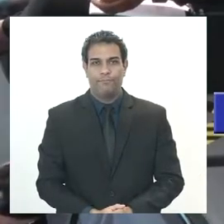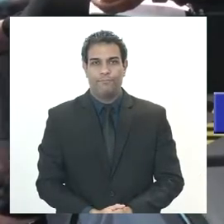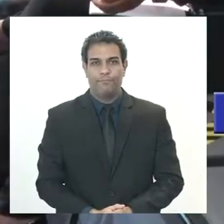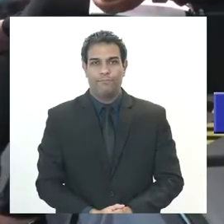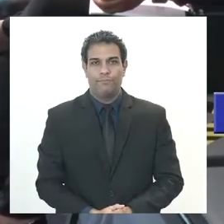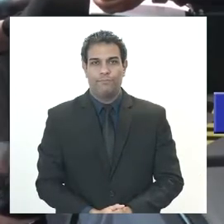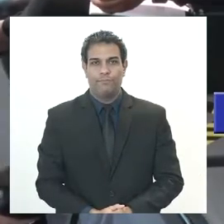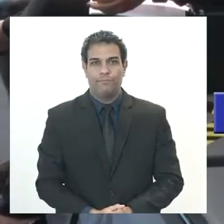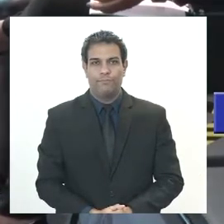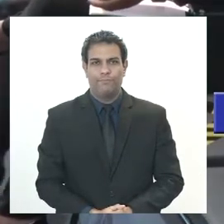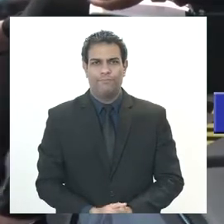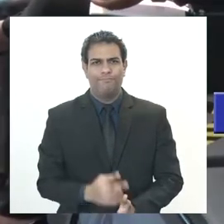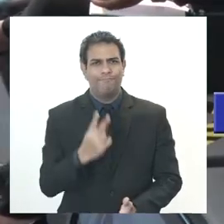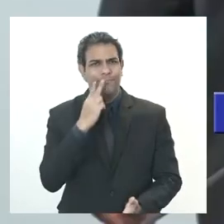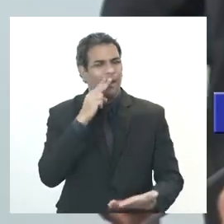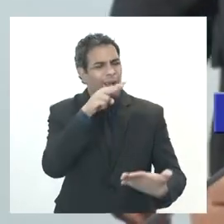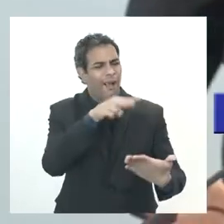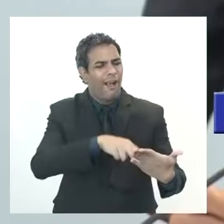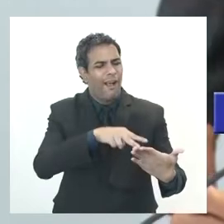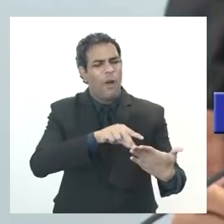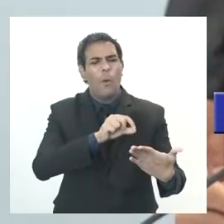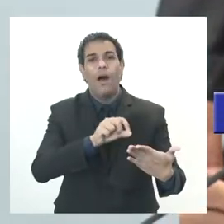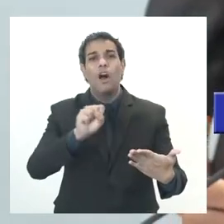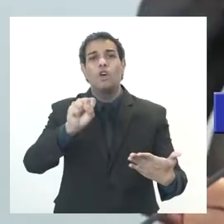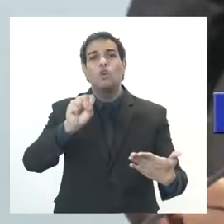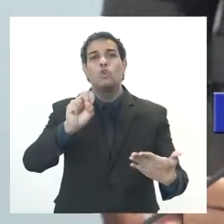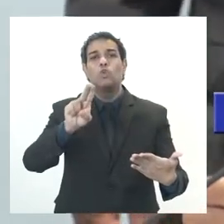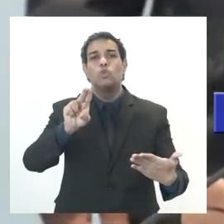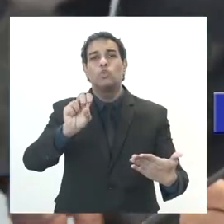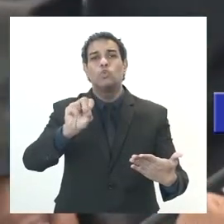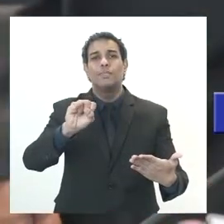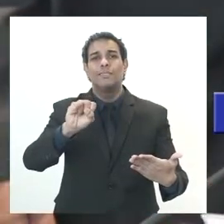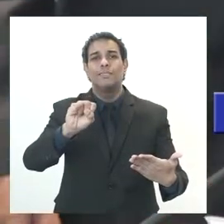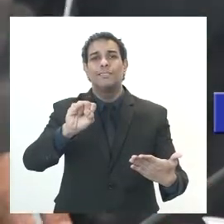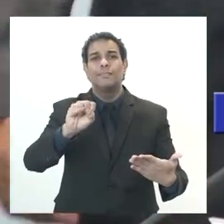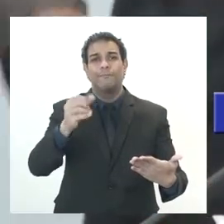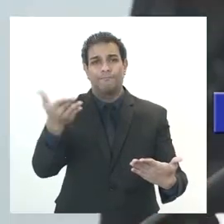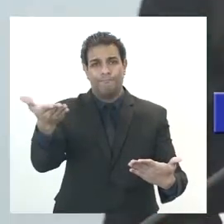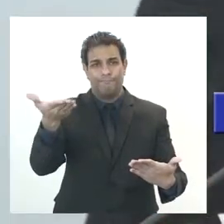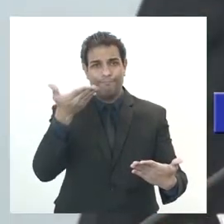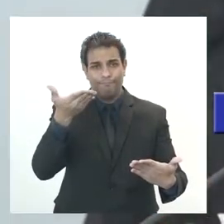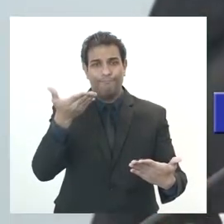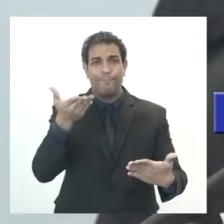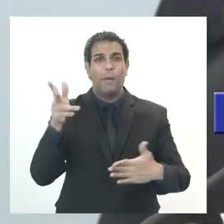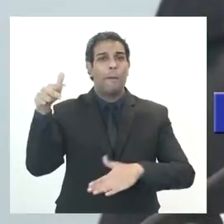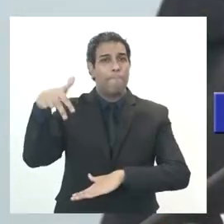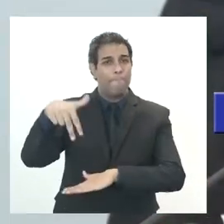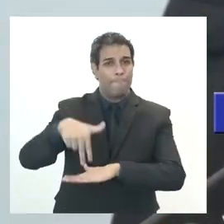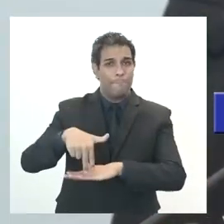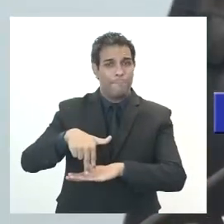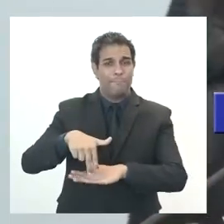e agora que eu tô com dificuldade Aires a Suzi subir.de